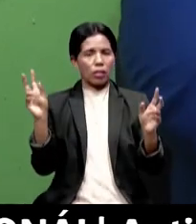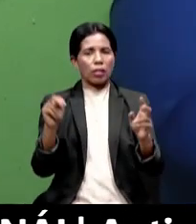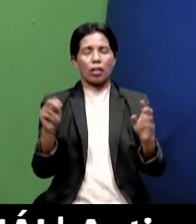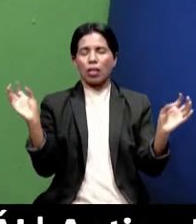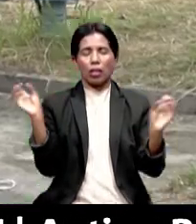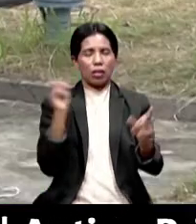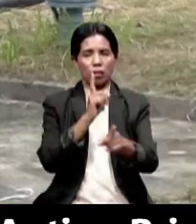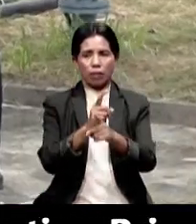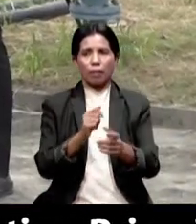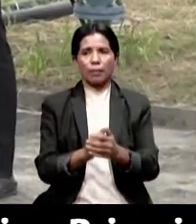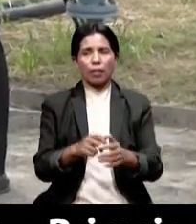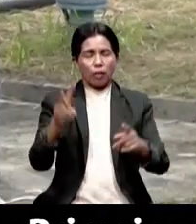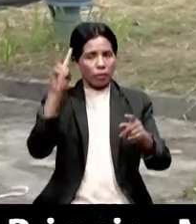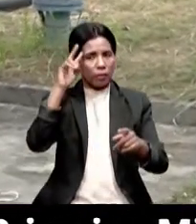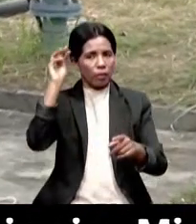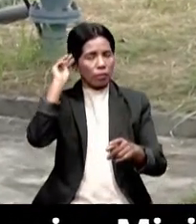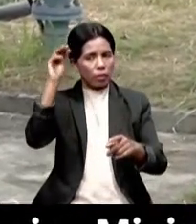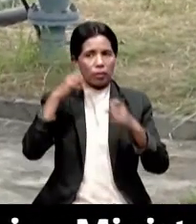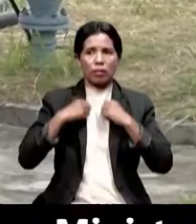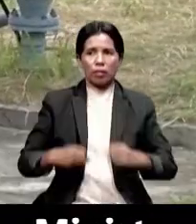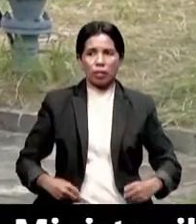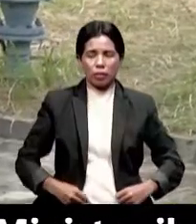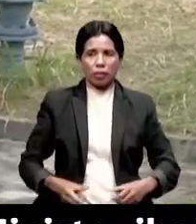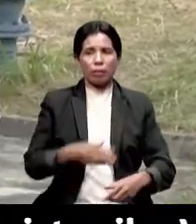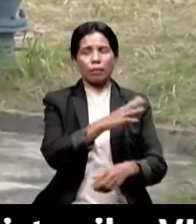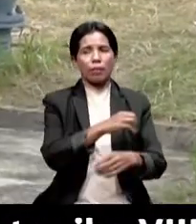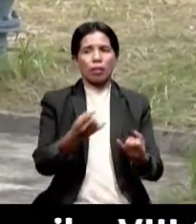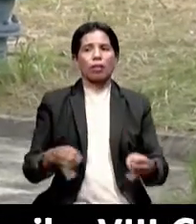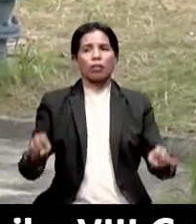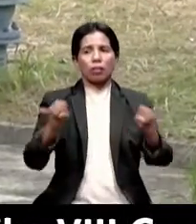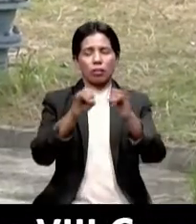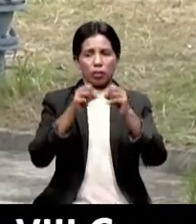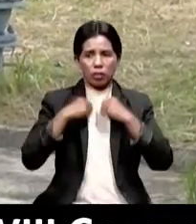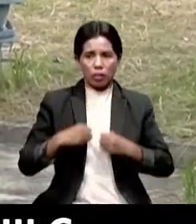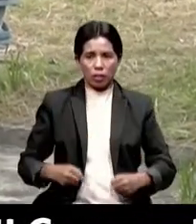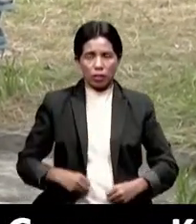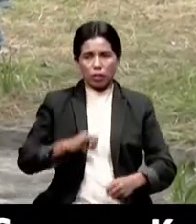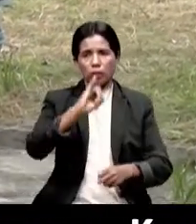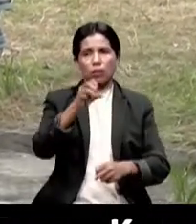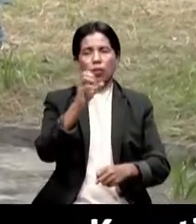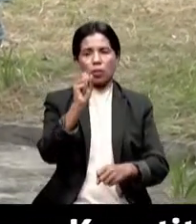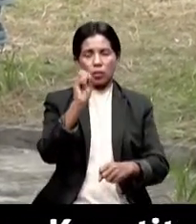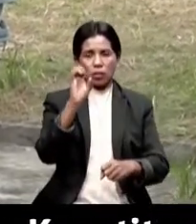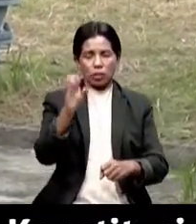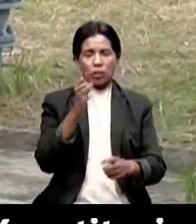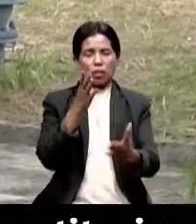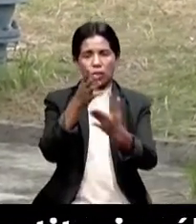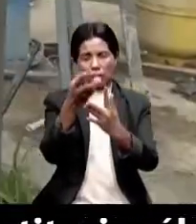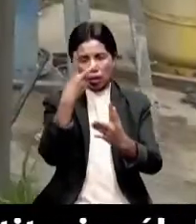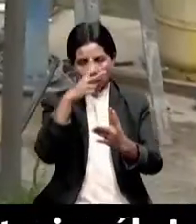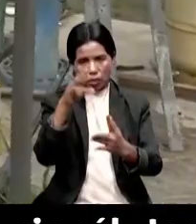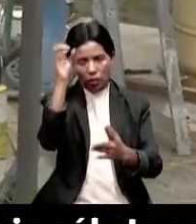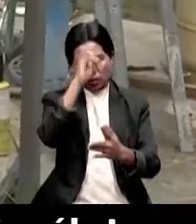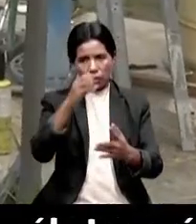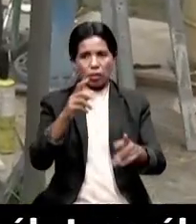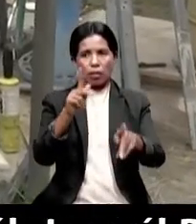O situação né, vice-ministro de saúde ba fortalecimento institucional de saúde, José dos Reis Magno, tun direita onde observa